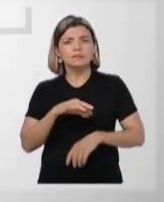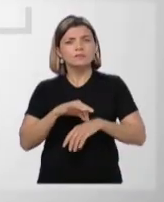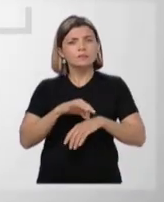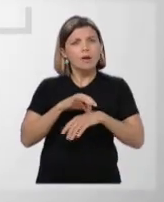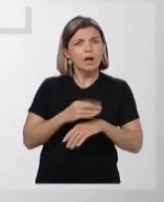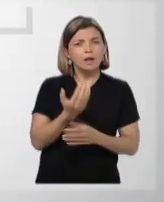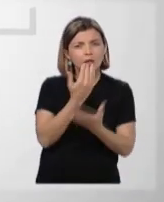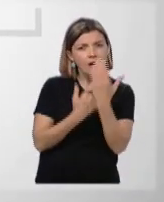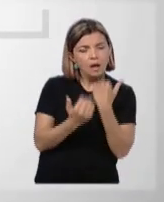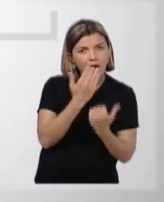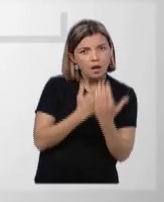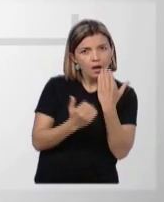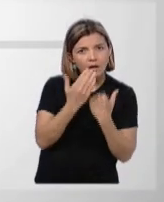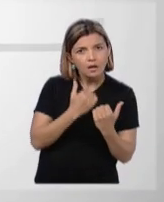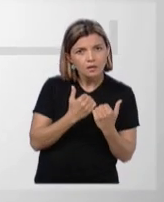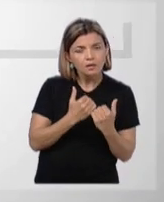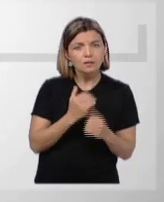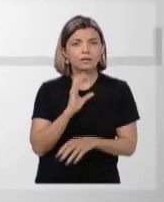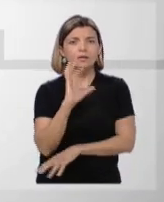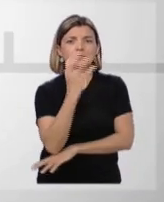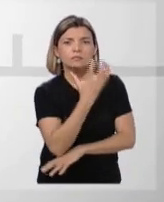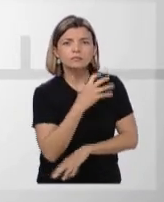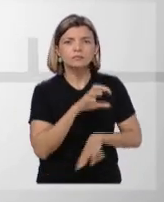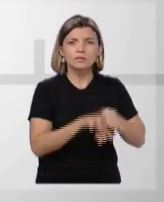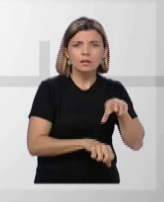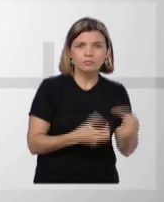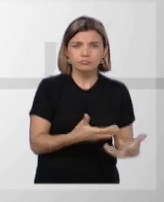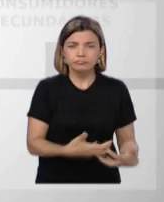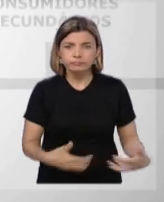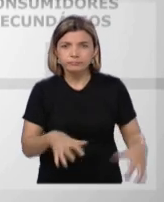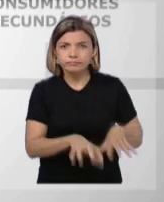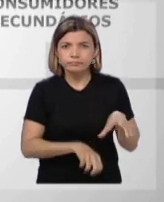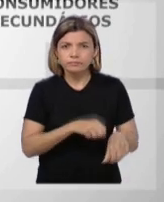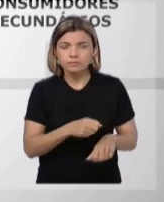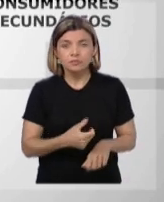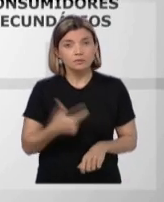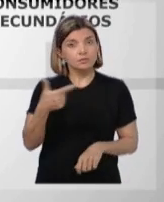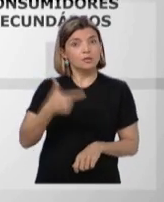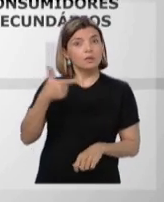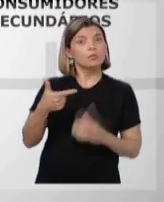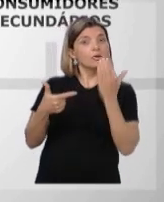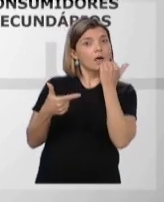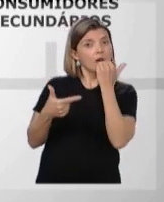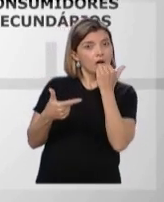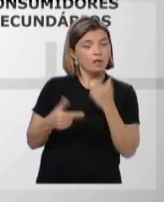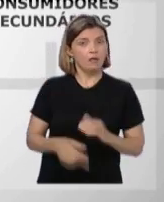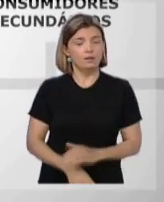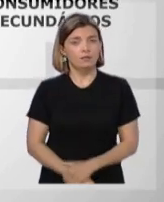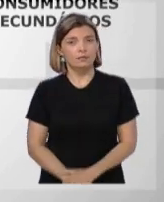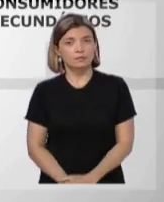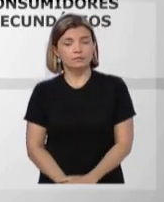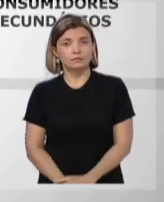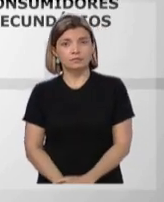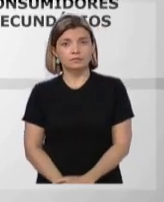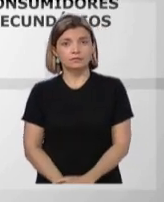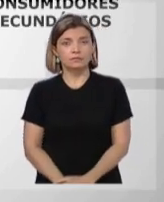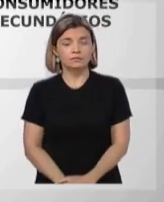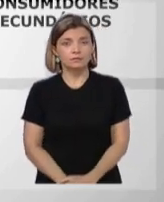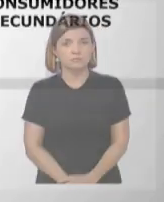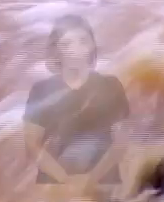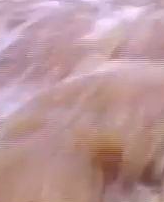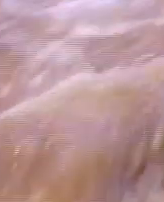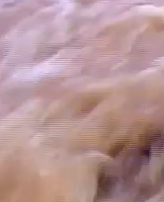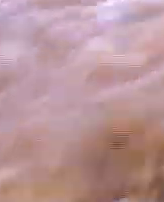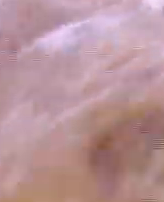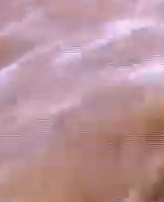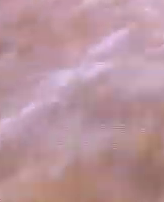Os carnívoros, por se alimentarem de herbívoros, são classificados como consumidores secundários.